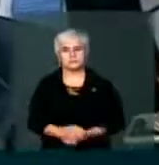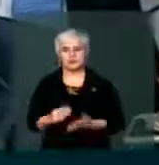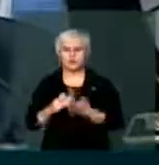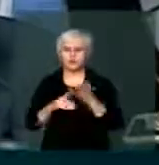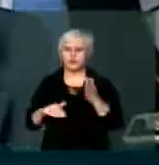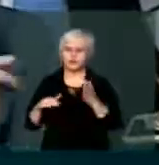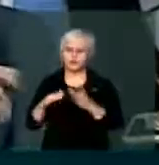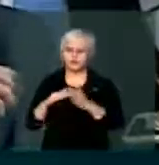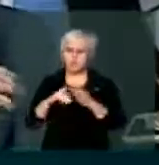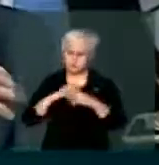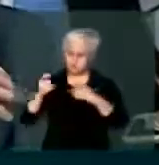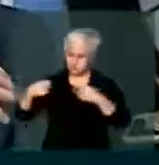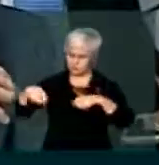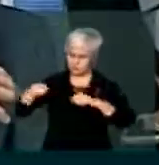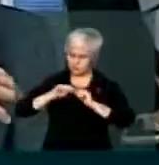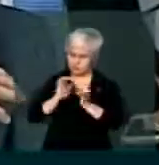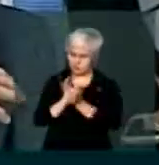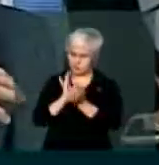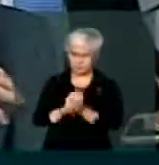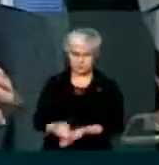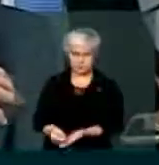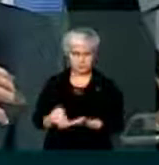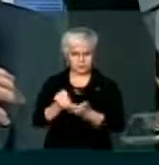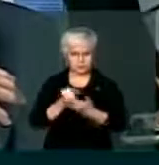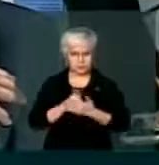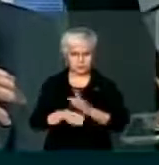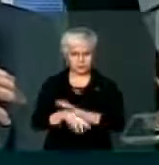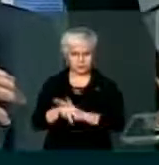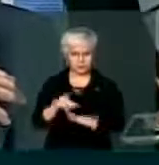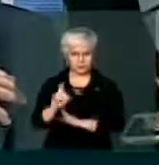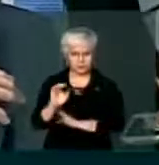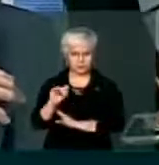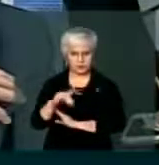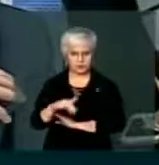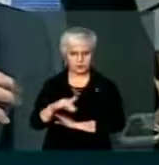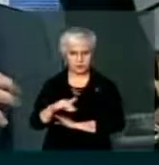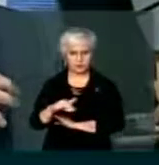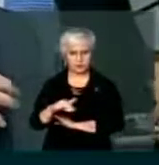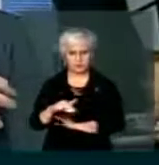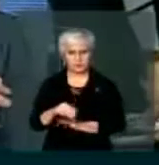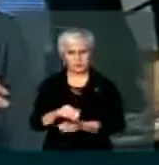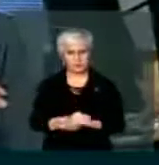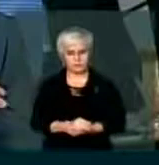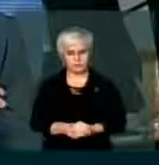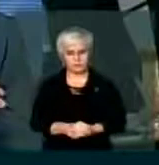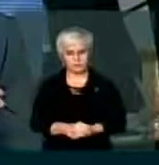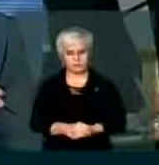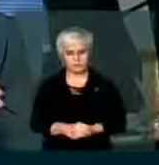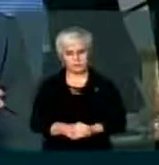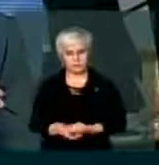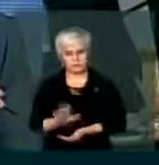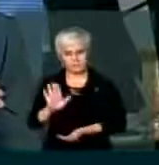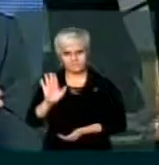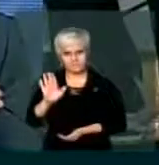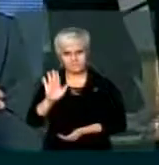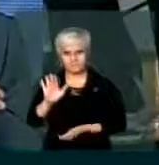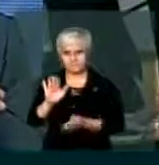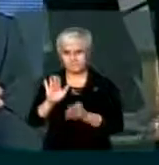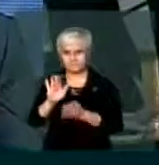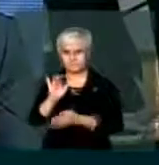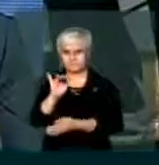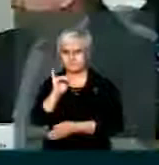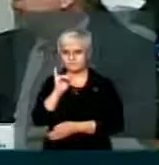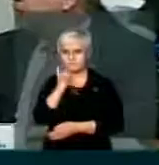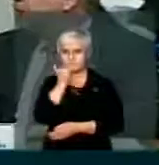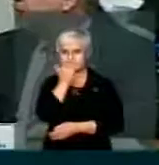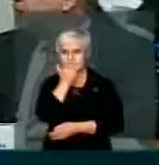a competente assessoria técnica da bancada dos Democratas, e que poderia... Deixa eu só pedir licença, pois é uma questão